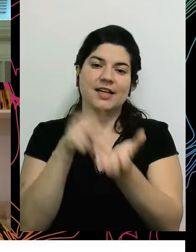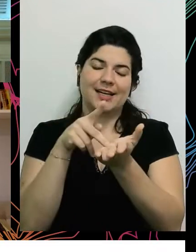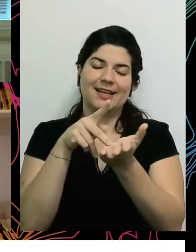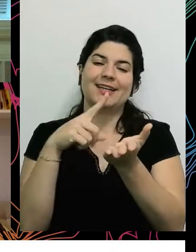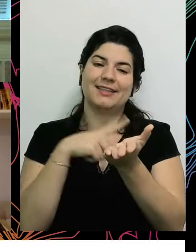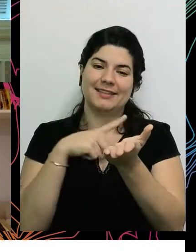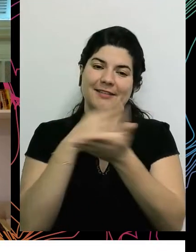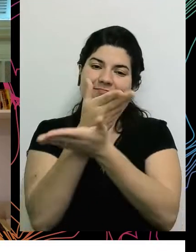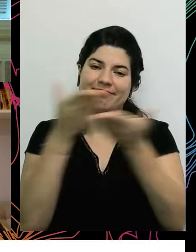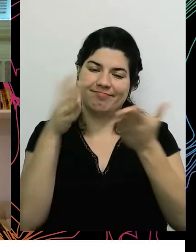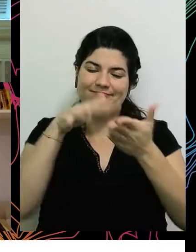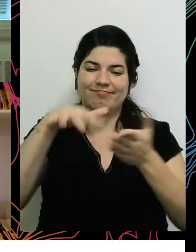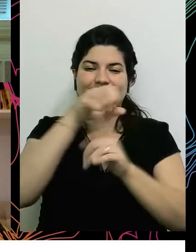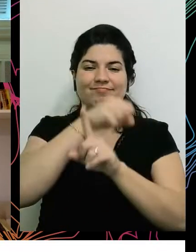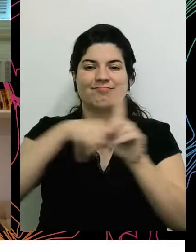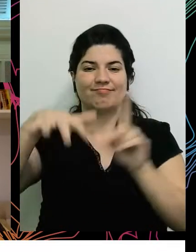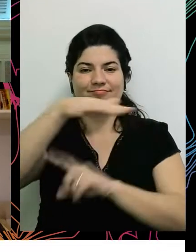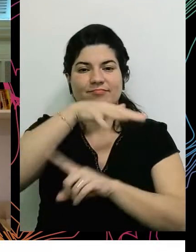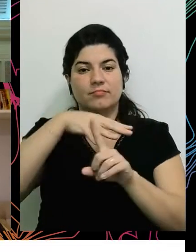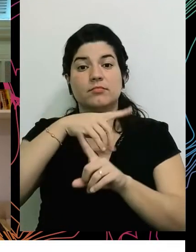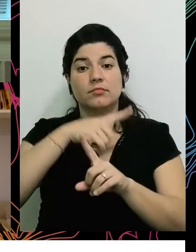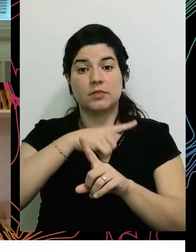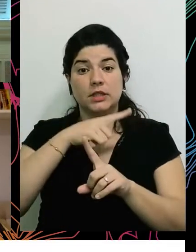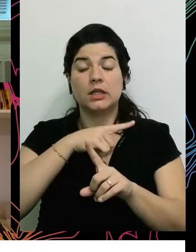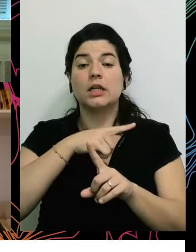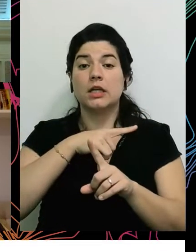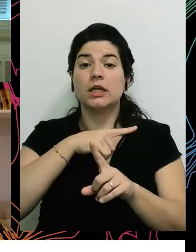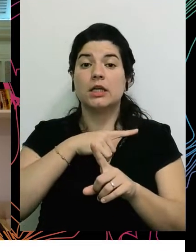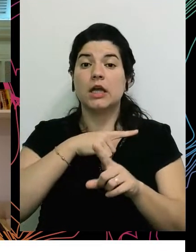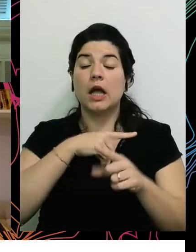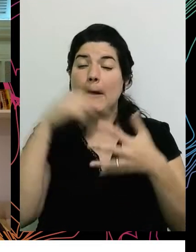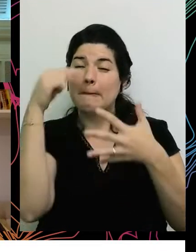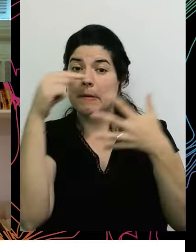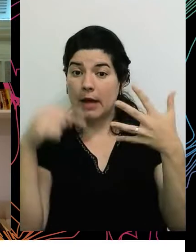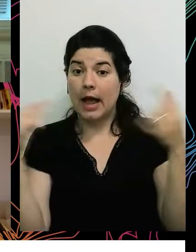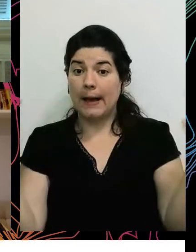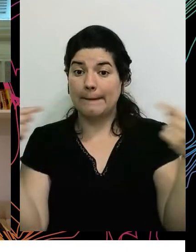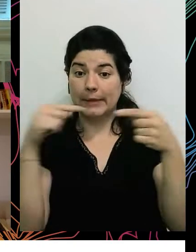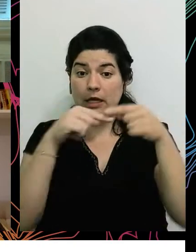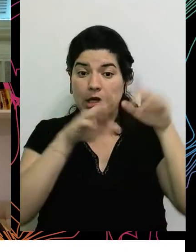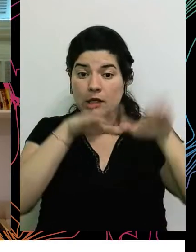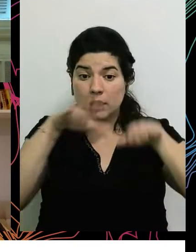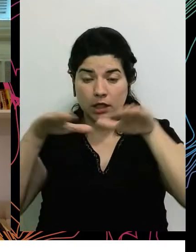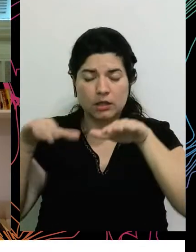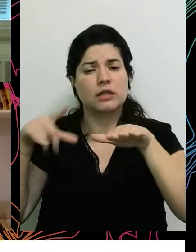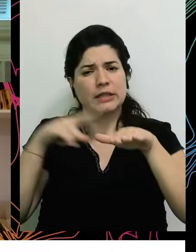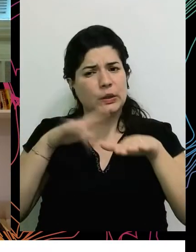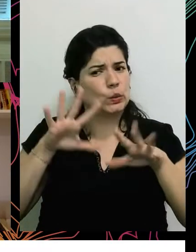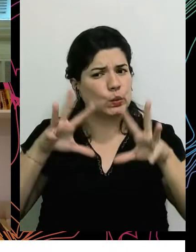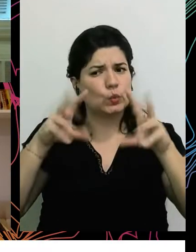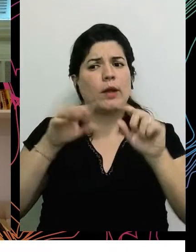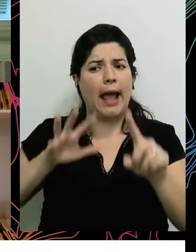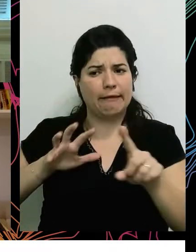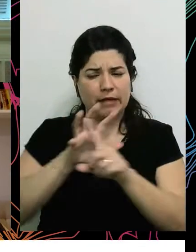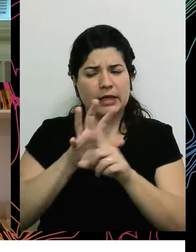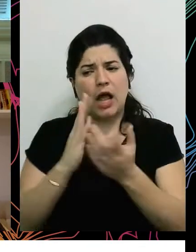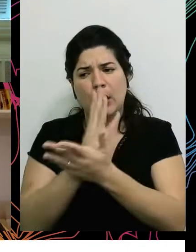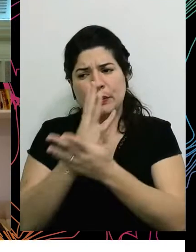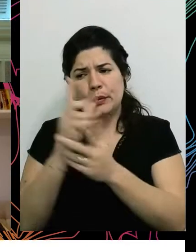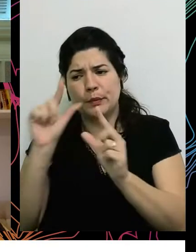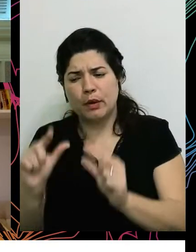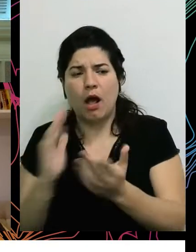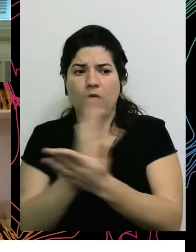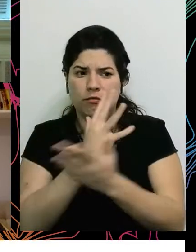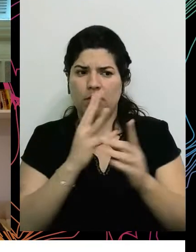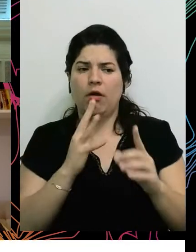sociedade, né? Esses problemas, essas questões de desigualdade de gênero, elas atingem todos os setores, alguns com menos, outros com mais força. O setor